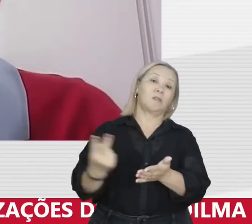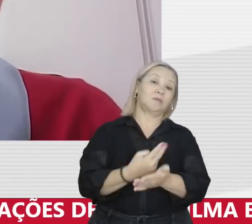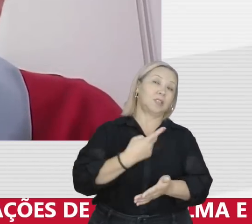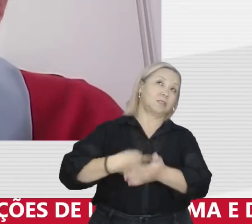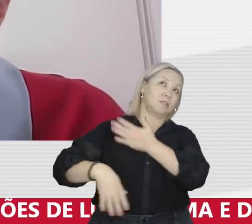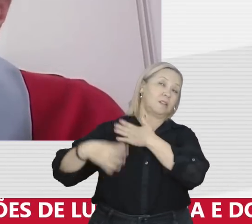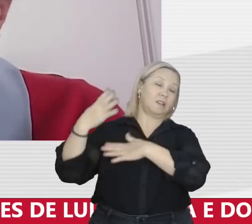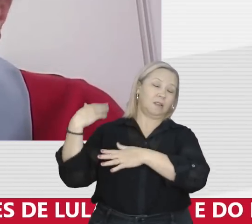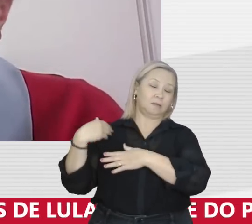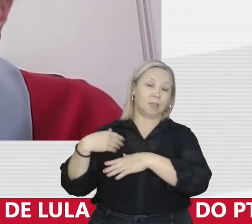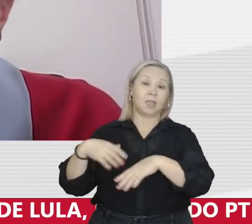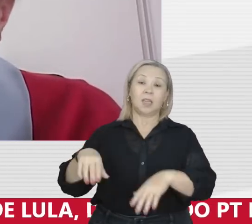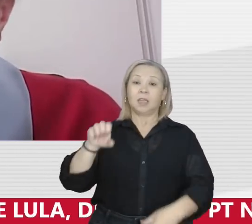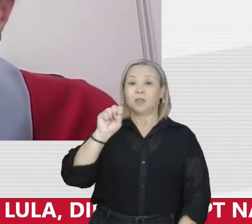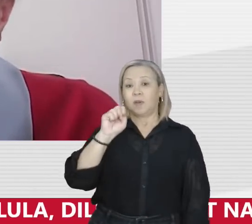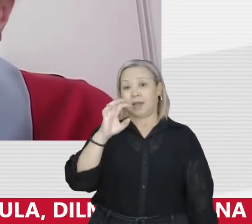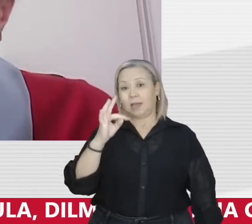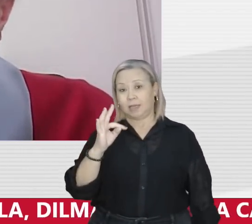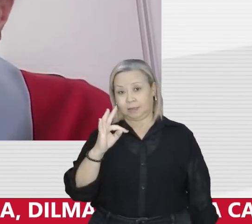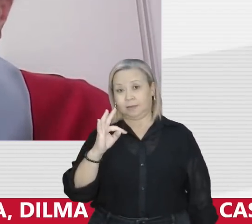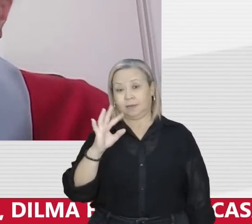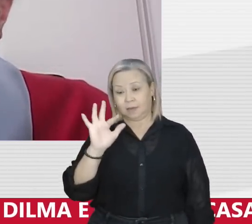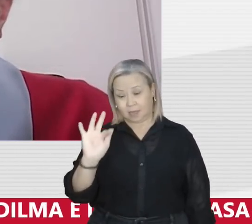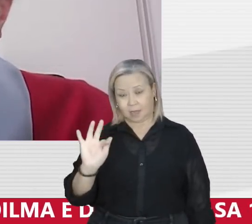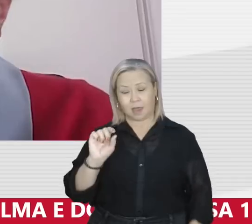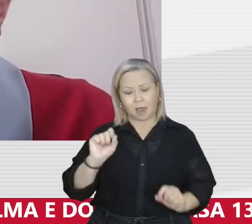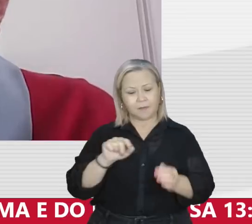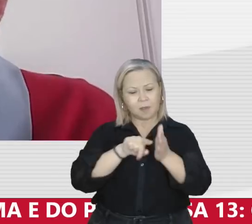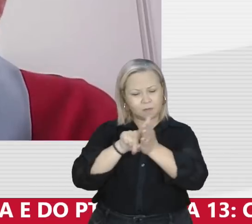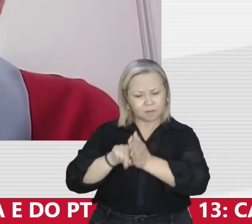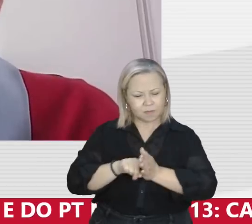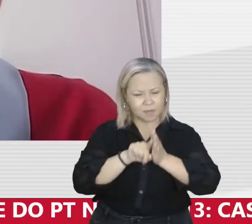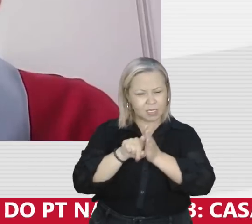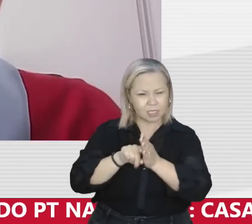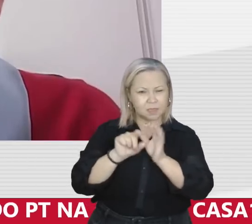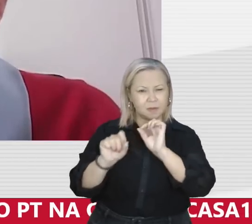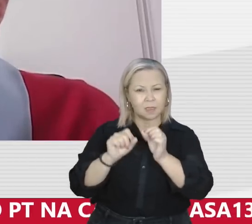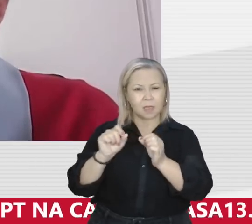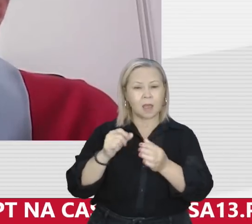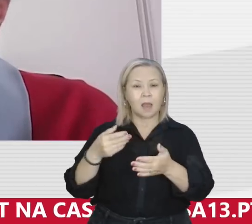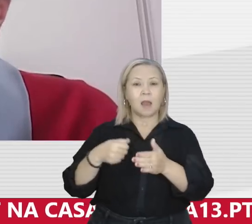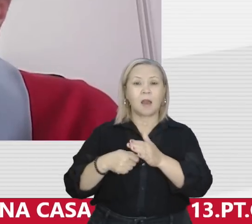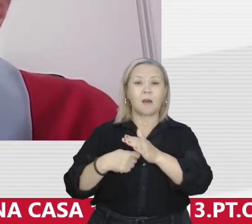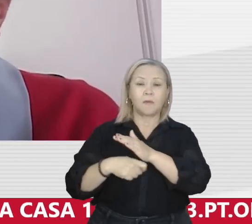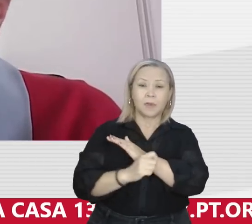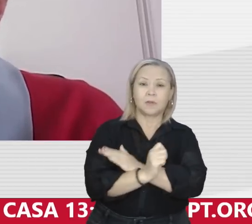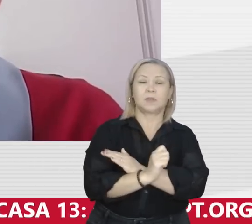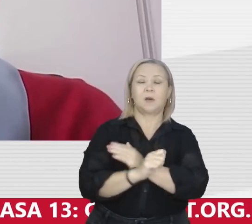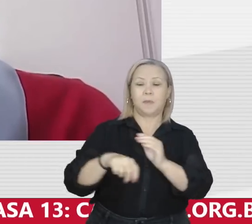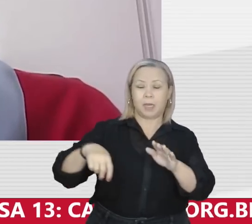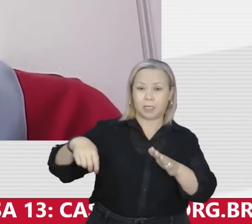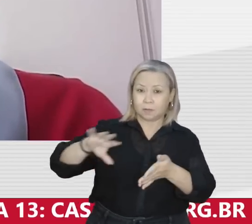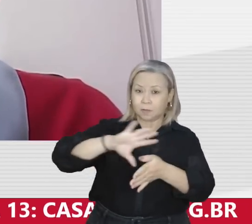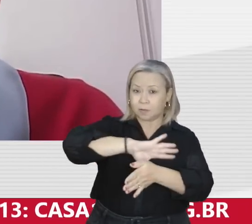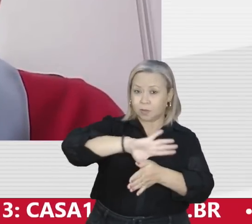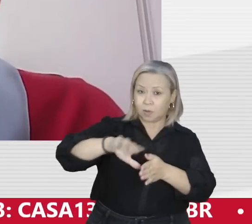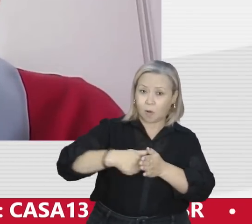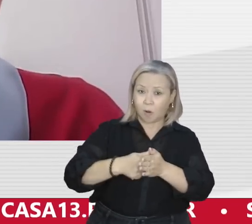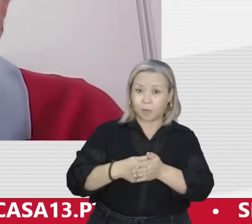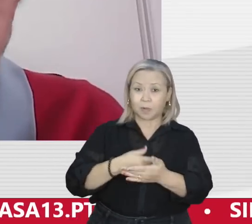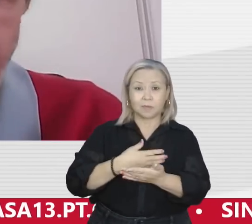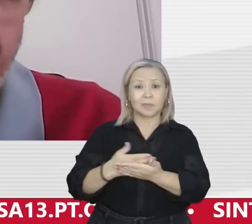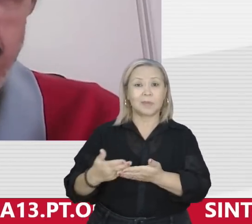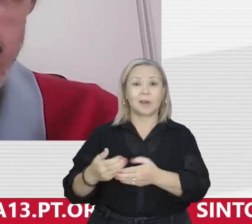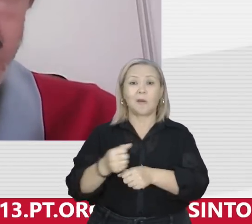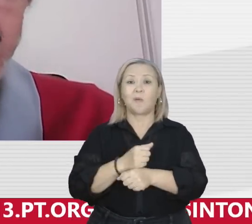Supremo Tribunal Federal tem um inquérito aberto para investigar o financiamento de atos golpistas no ano passado,